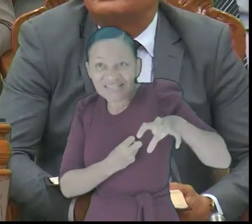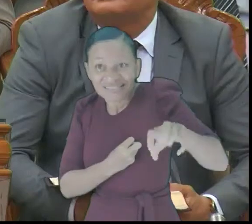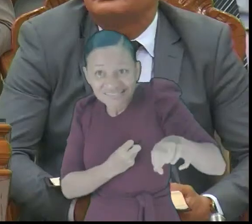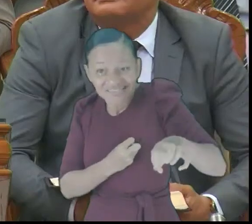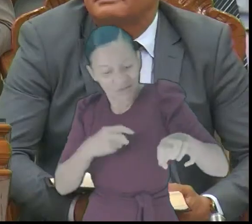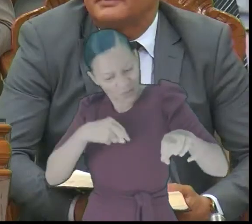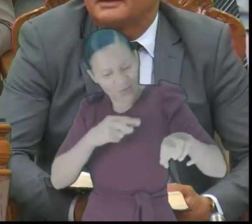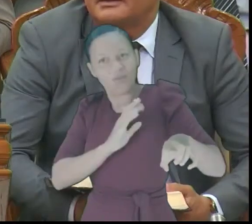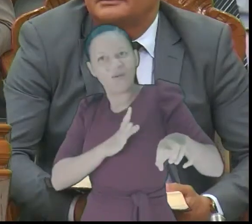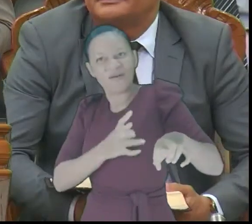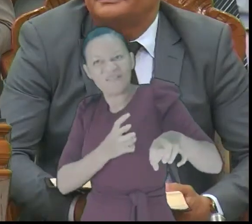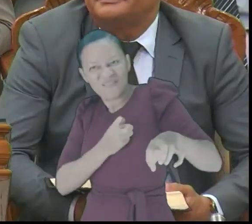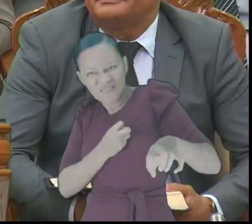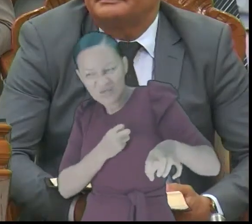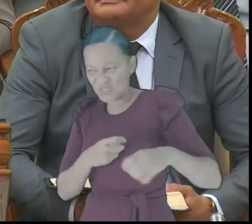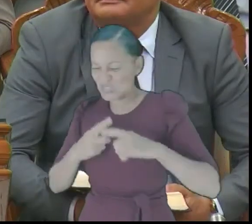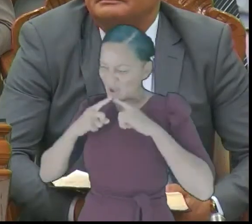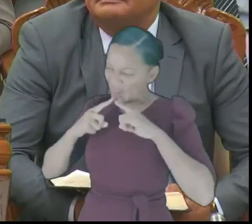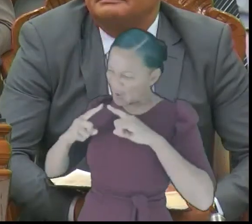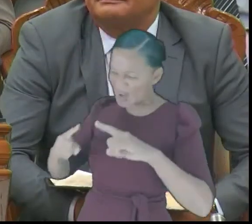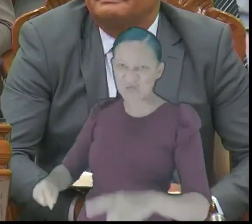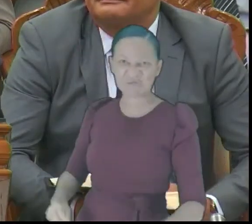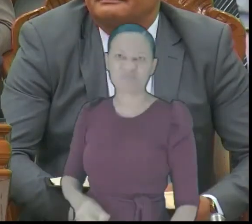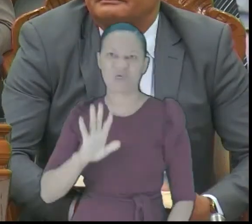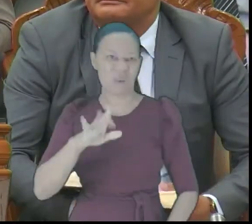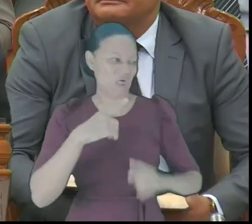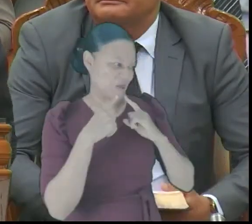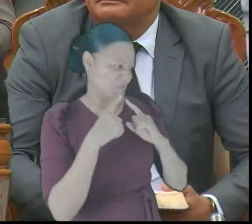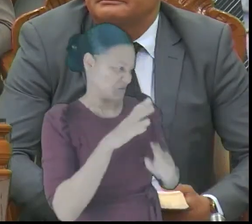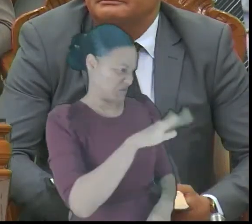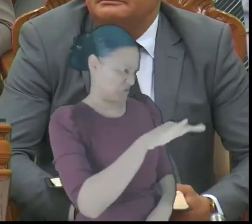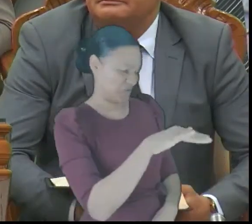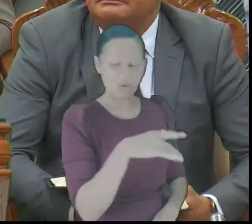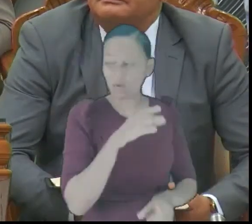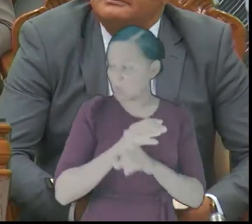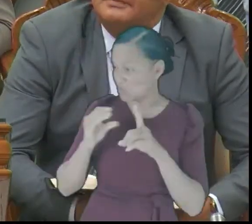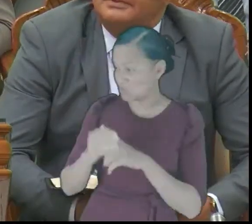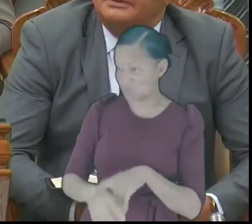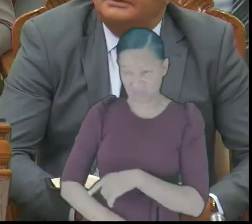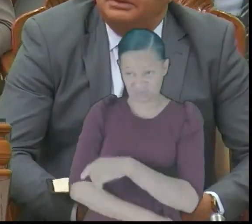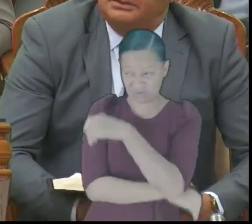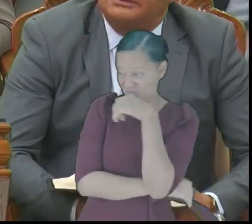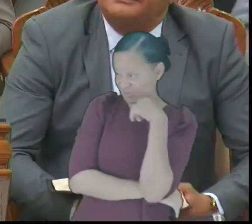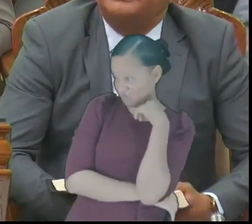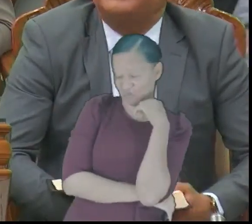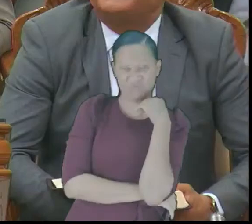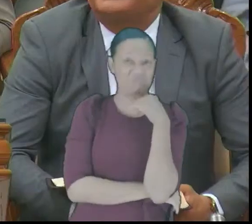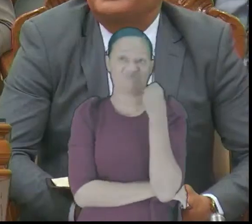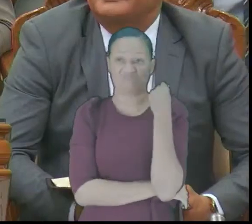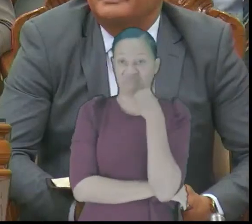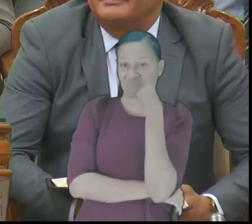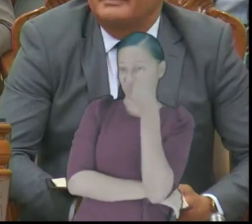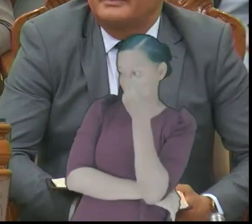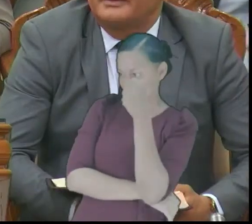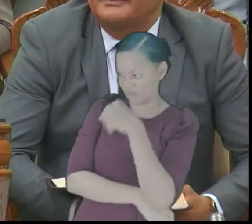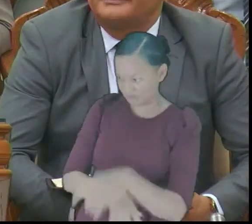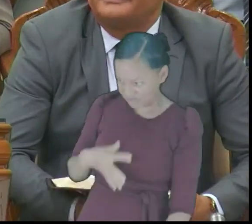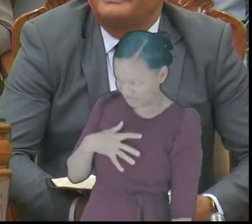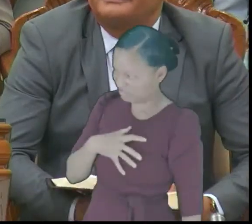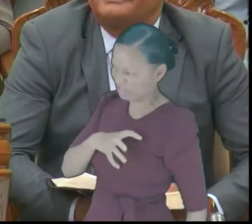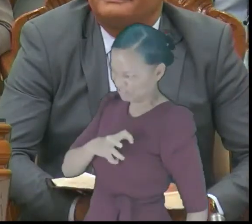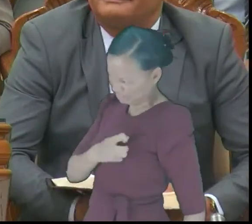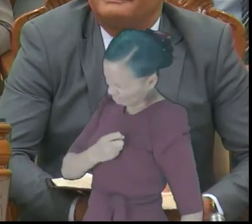crente só sabe murmurar. Como foi o culto hoje? O culto não prestou, não. Terra